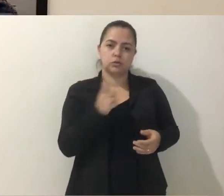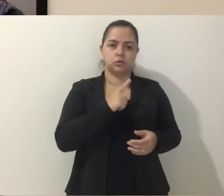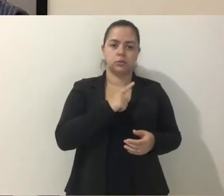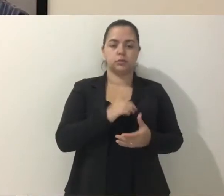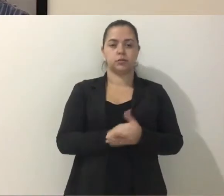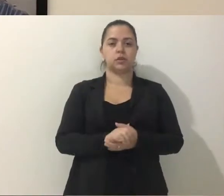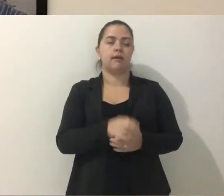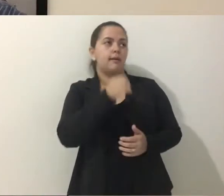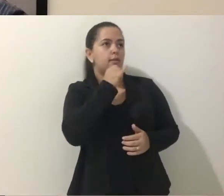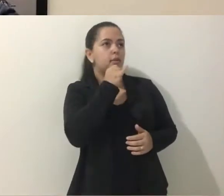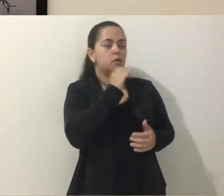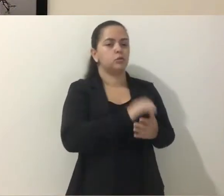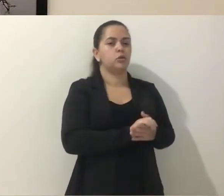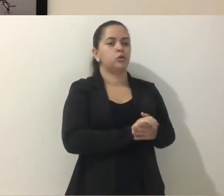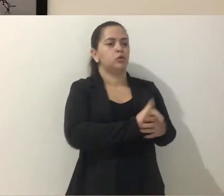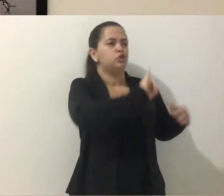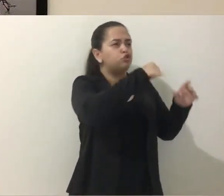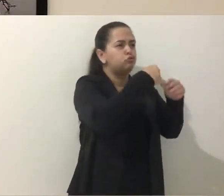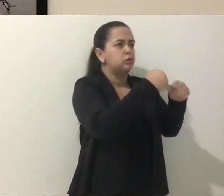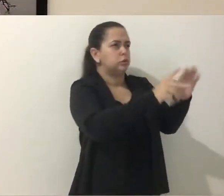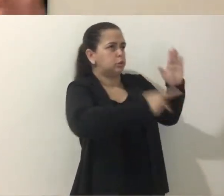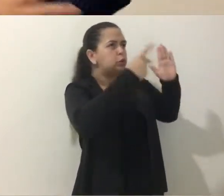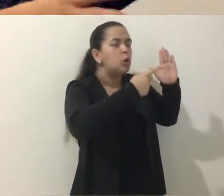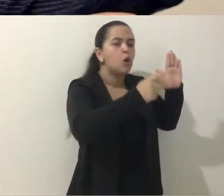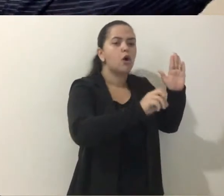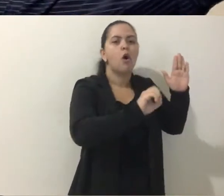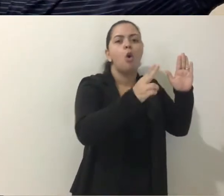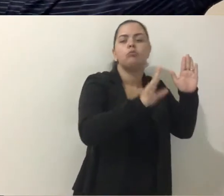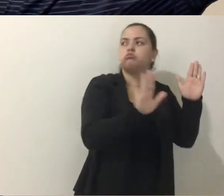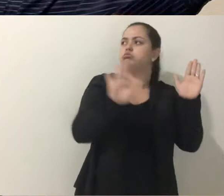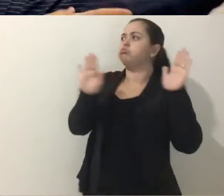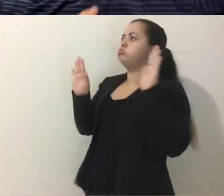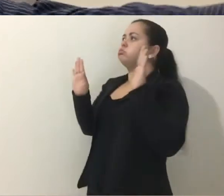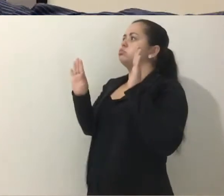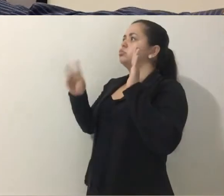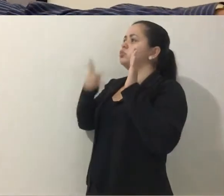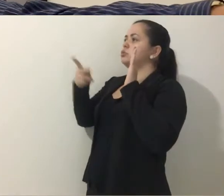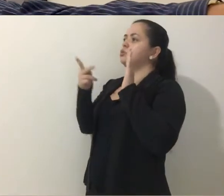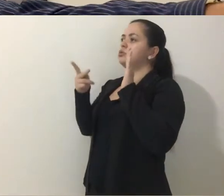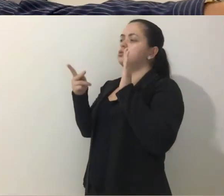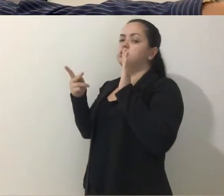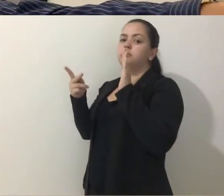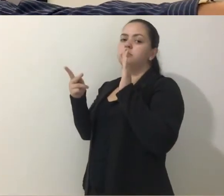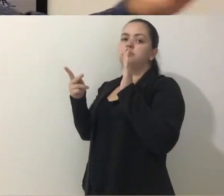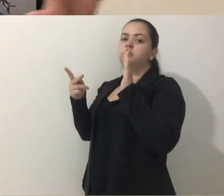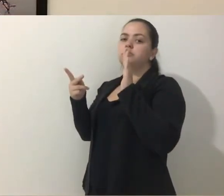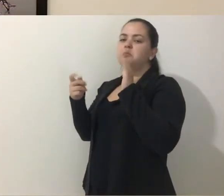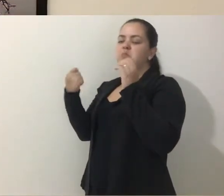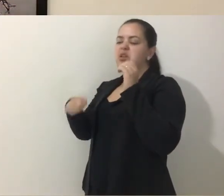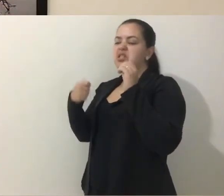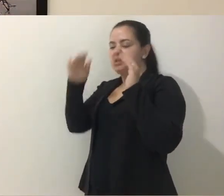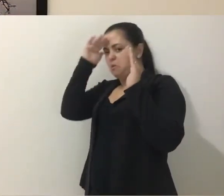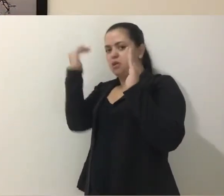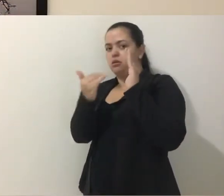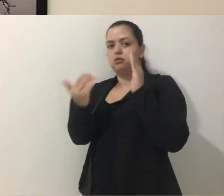Jerusalém, você tem que cumprir. Mas se você jurar na direção de Jerusalém, você está desobrigado ao cumprimento. Então o que